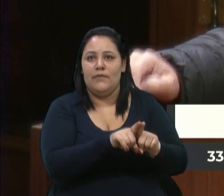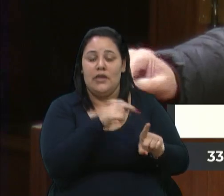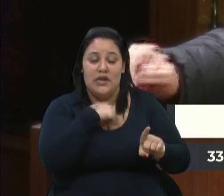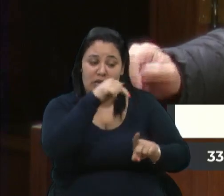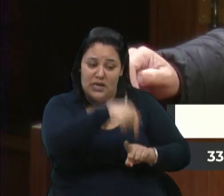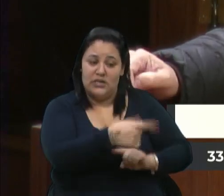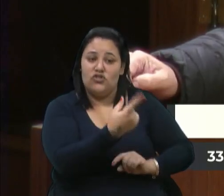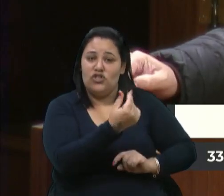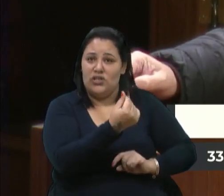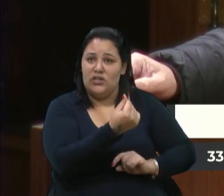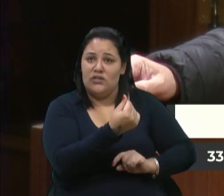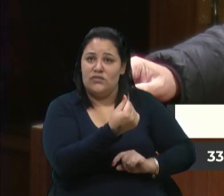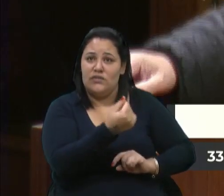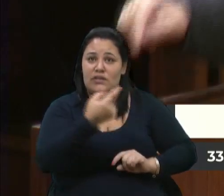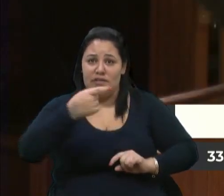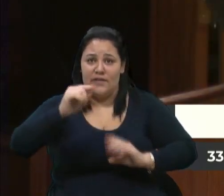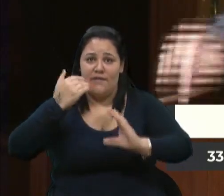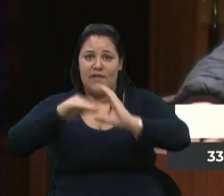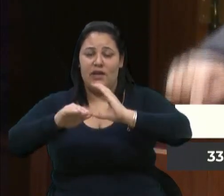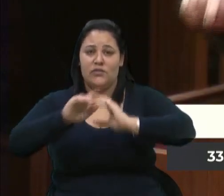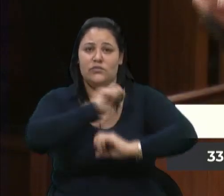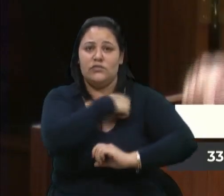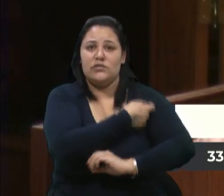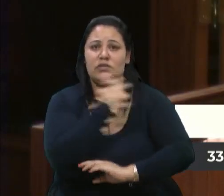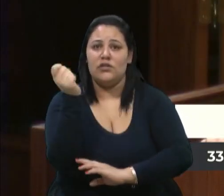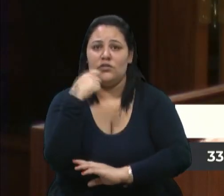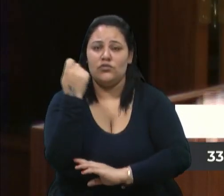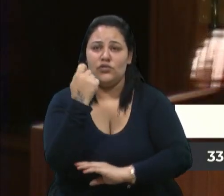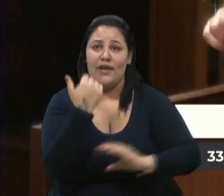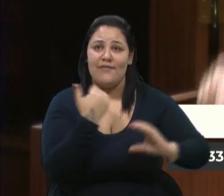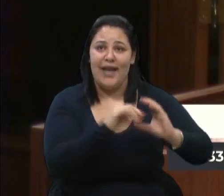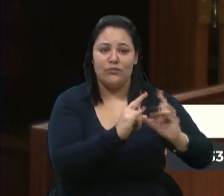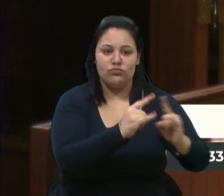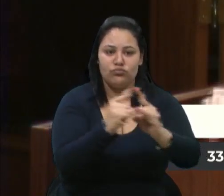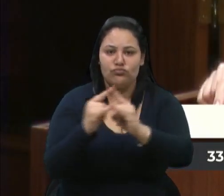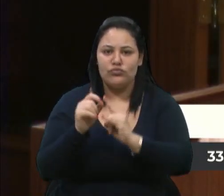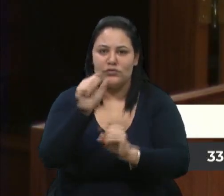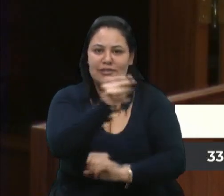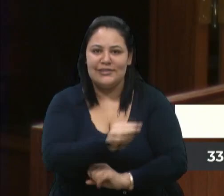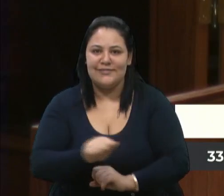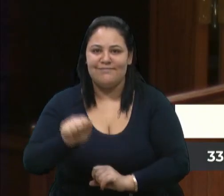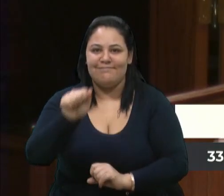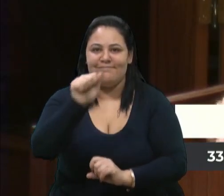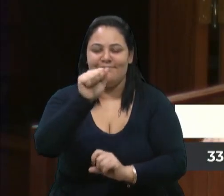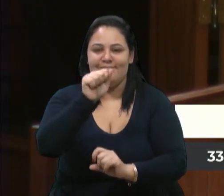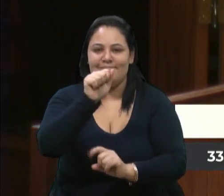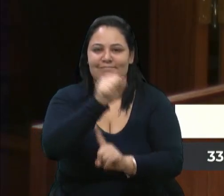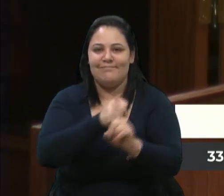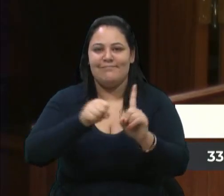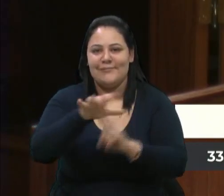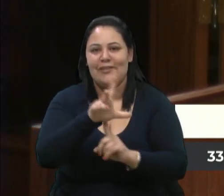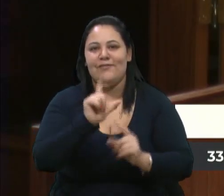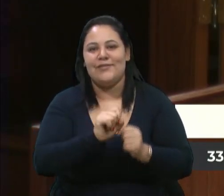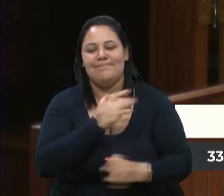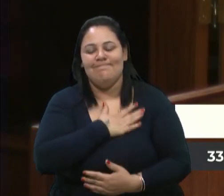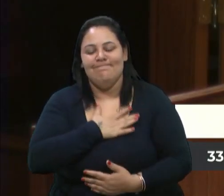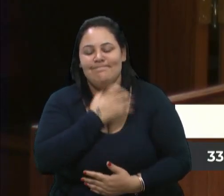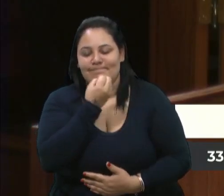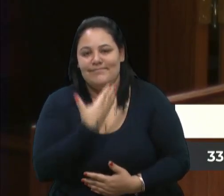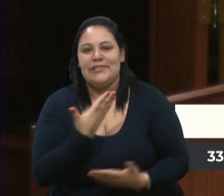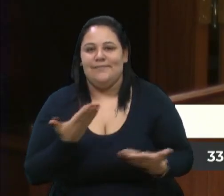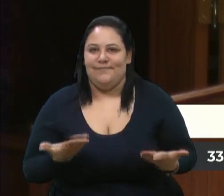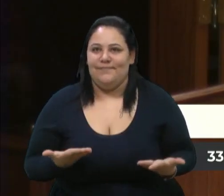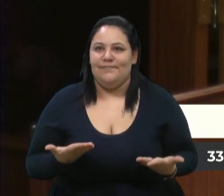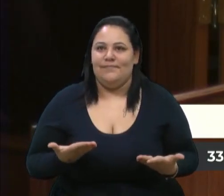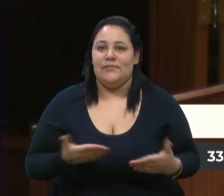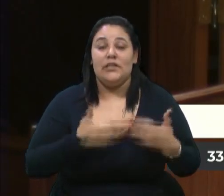que vai para a nota fiscal gaúcha vai para entidades assistenciais fazerem o bem. Então,